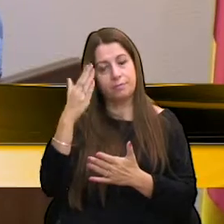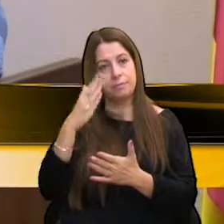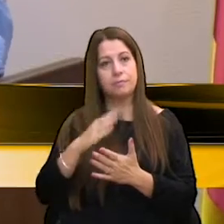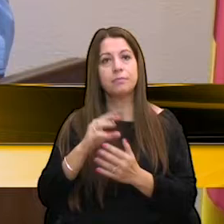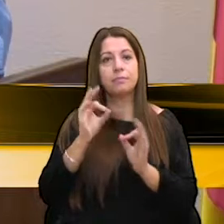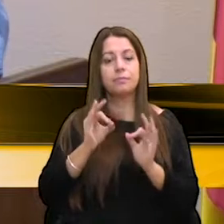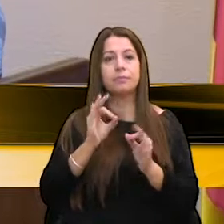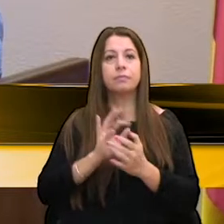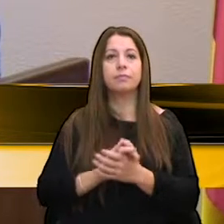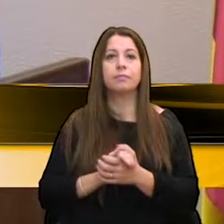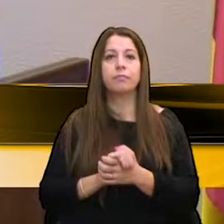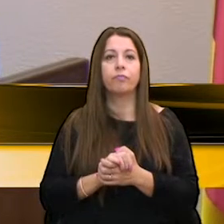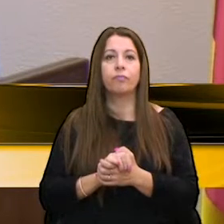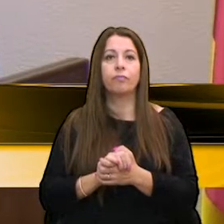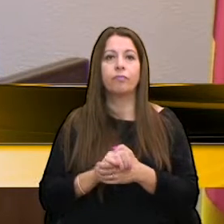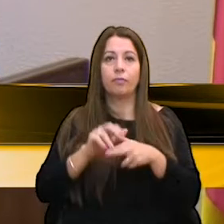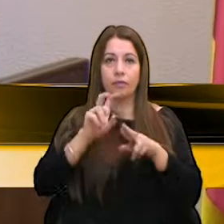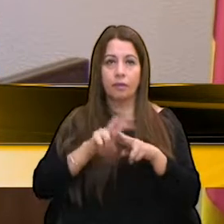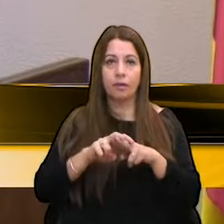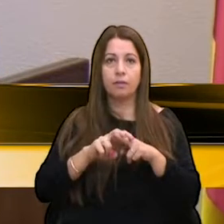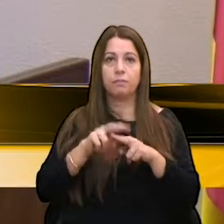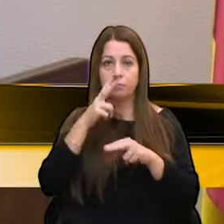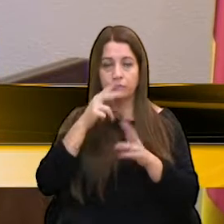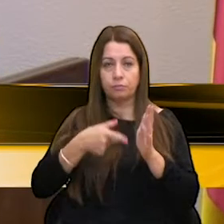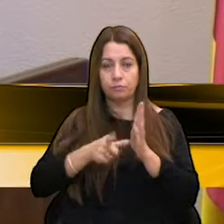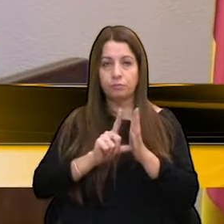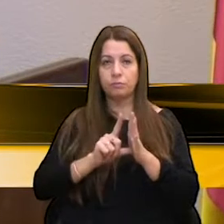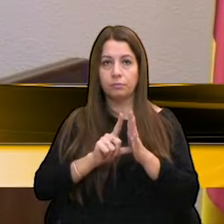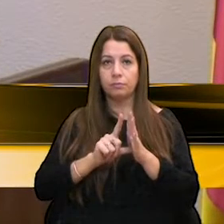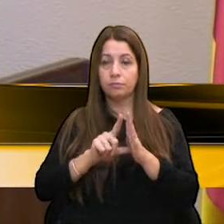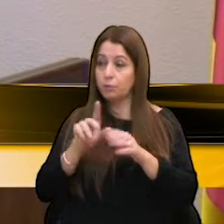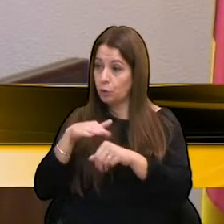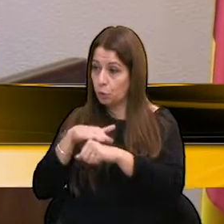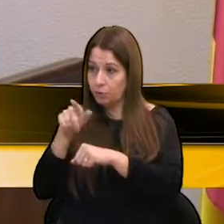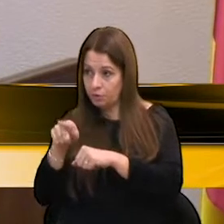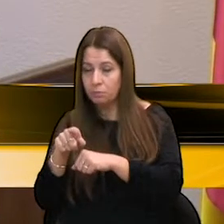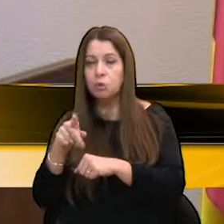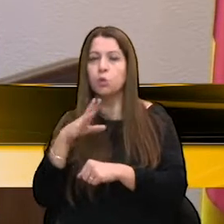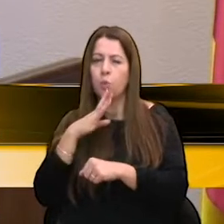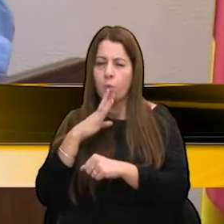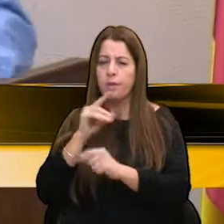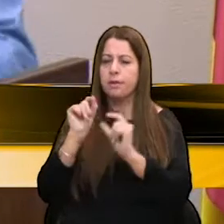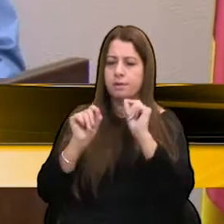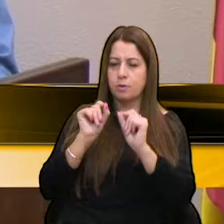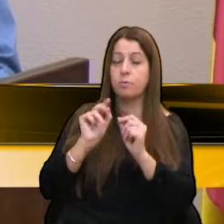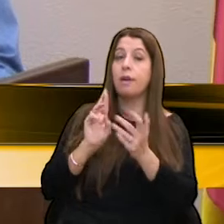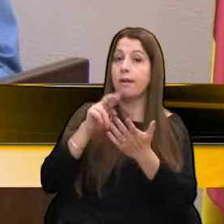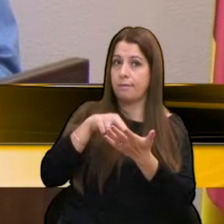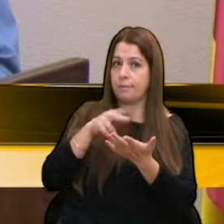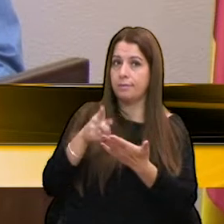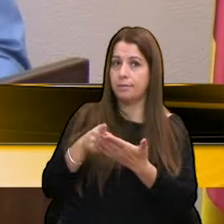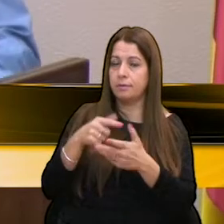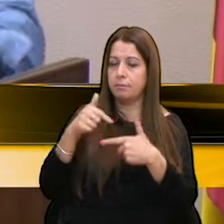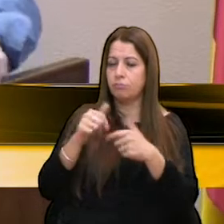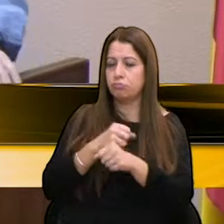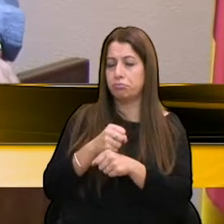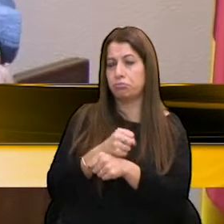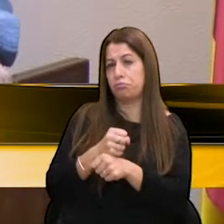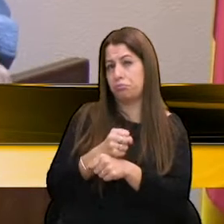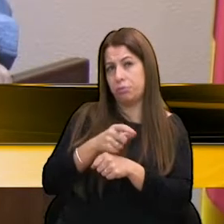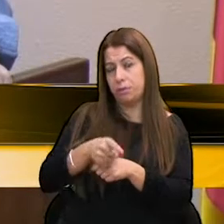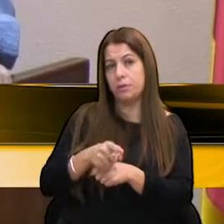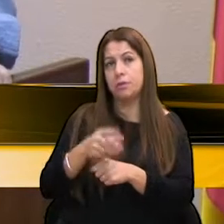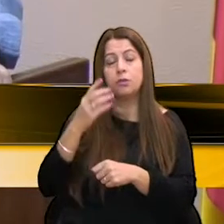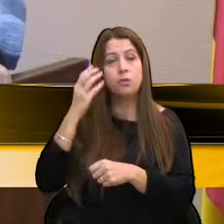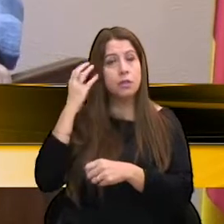Com certeza vou sentar, como já falei anteriormente, com o senhor para conversar. O senhor é conhecedor dessa realidade, né? Trabalhou muitos anos